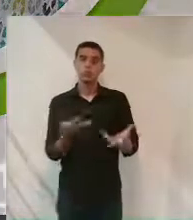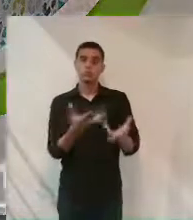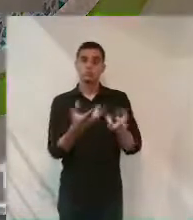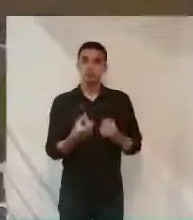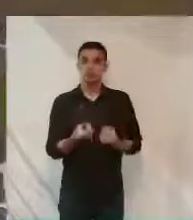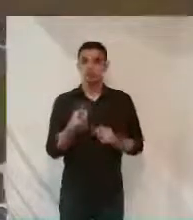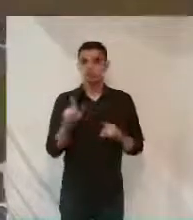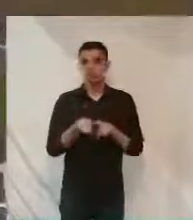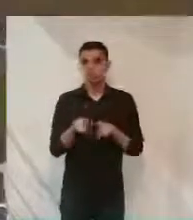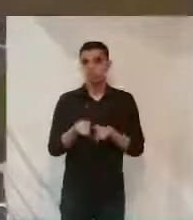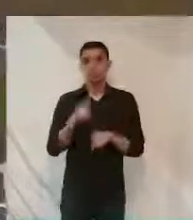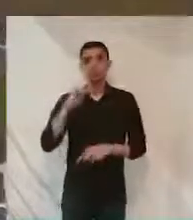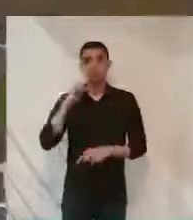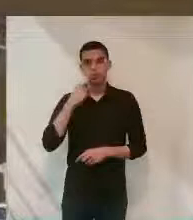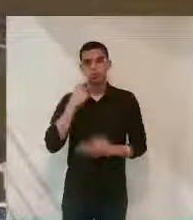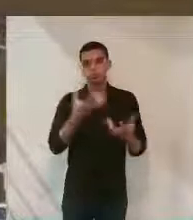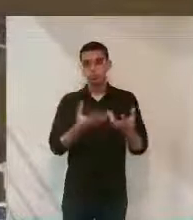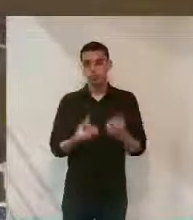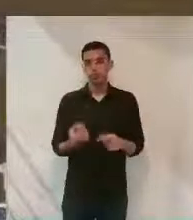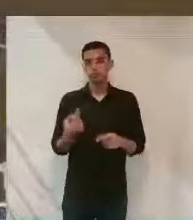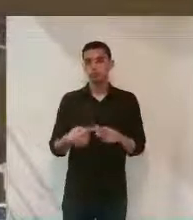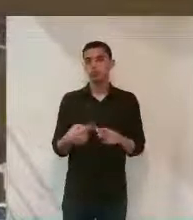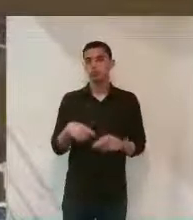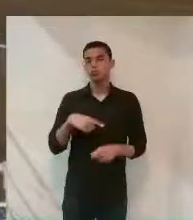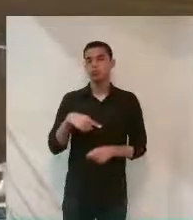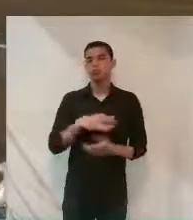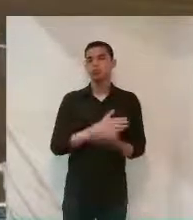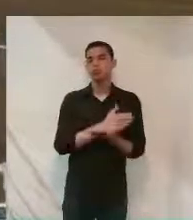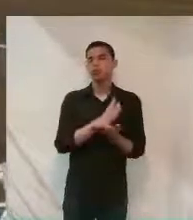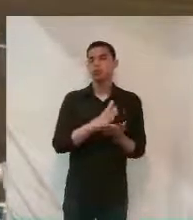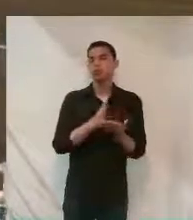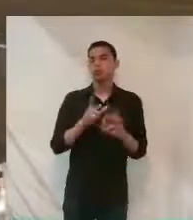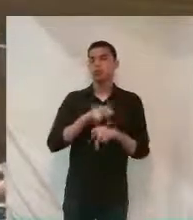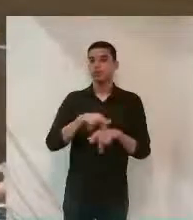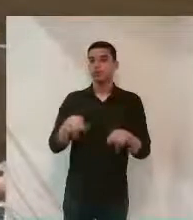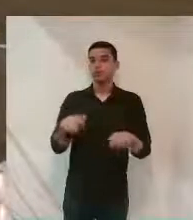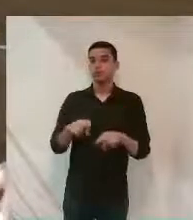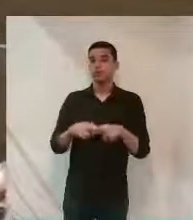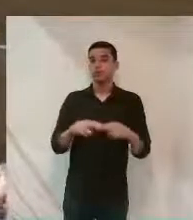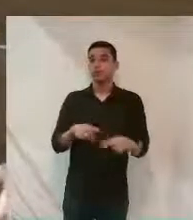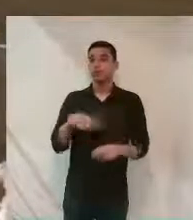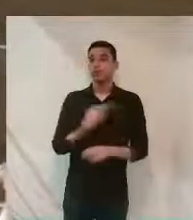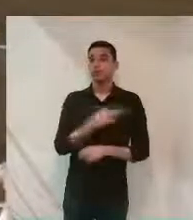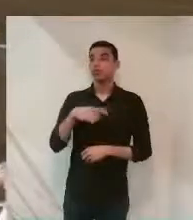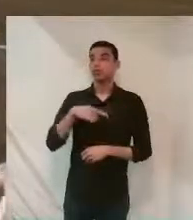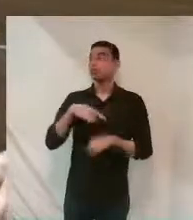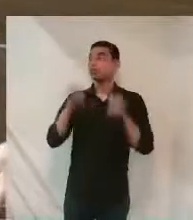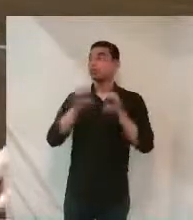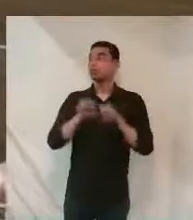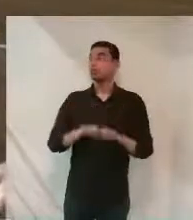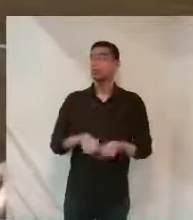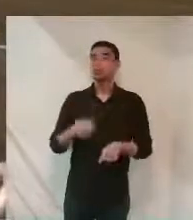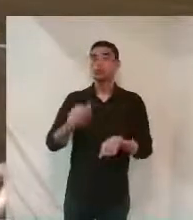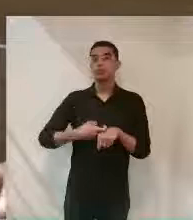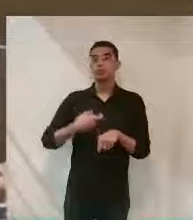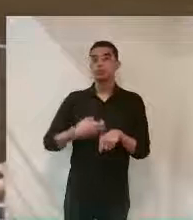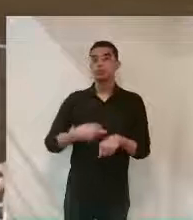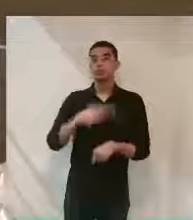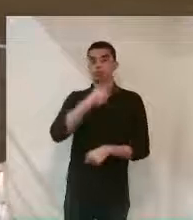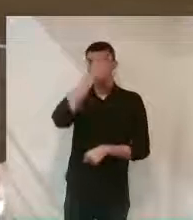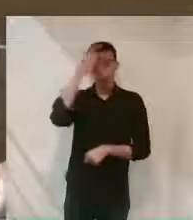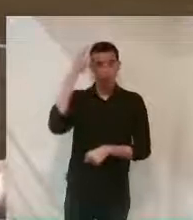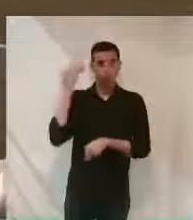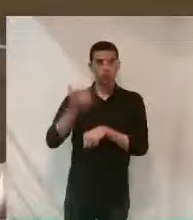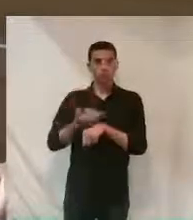comunicação. Por que que a gente tem várias modelagens? Os pontos de entrega voluntária é onde a gente tem estrutura física para o consumidor ir lá devolver a embalagem. O